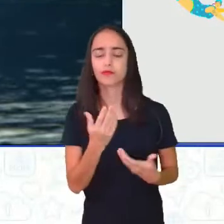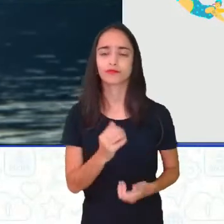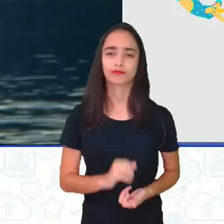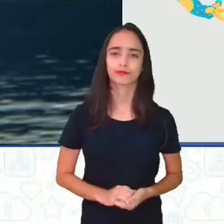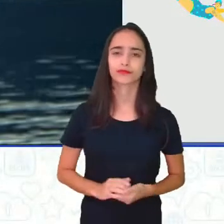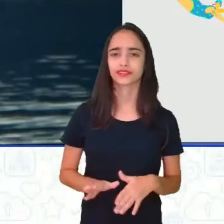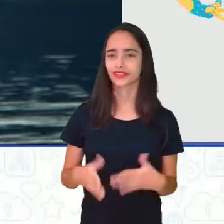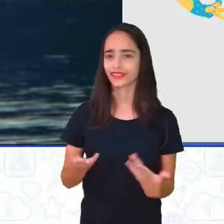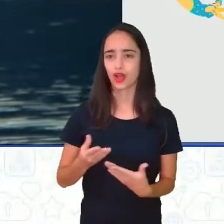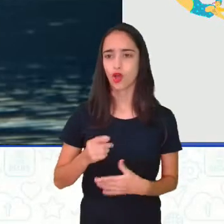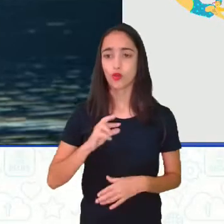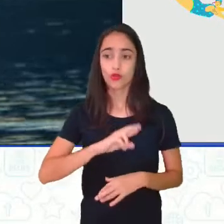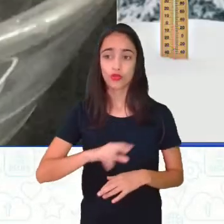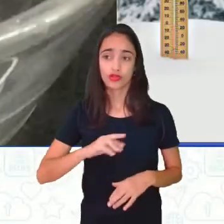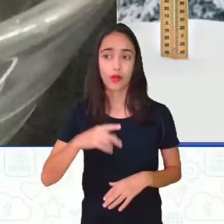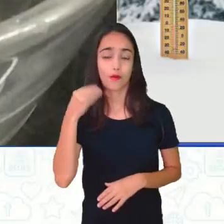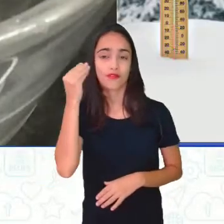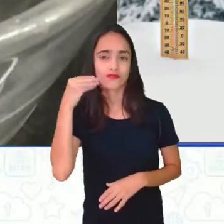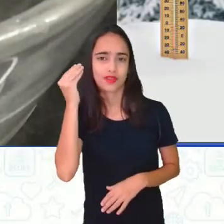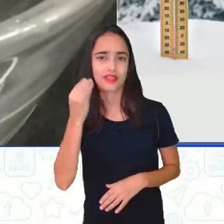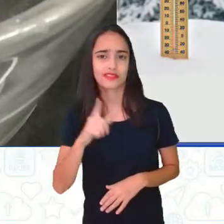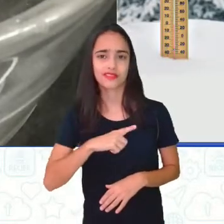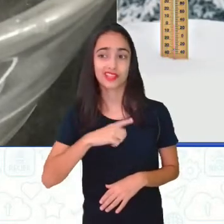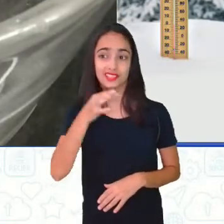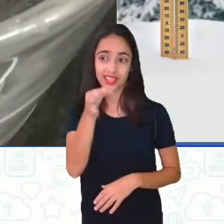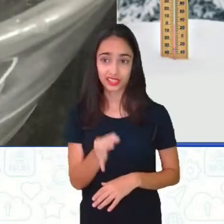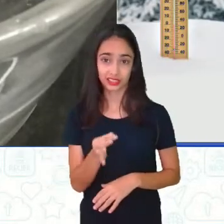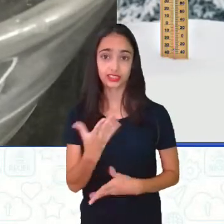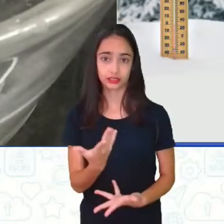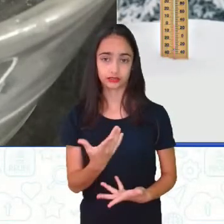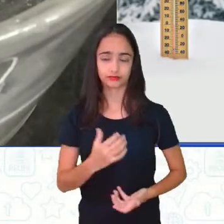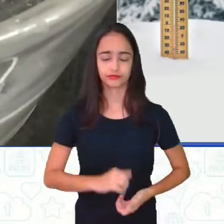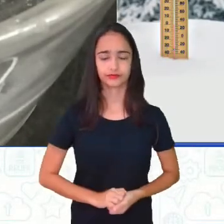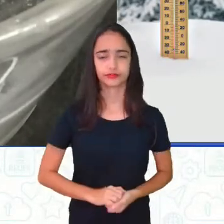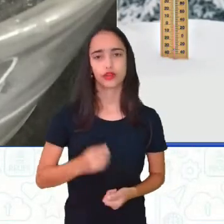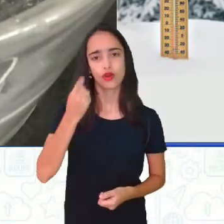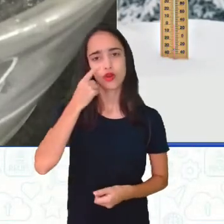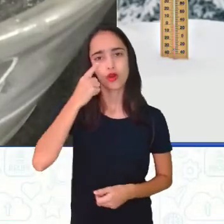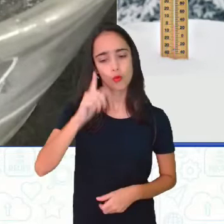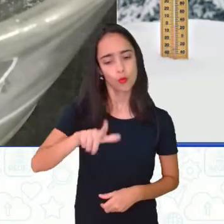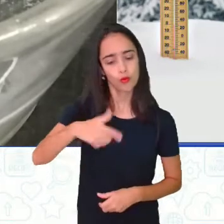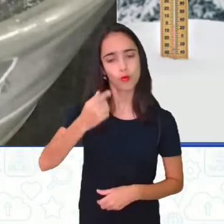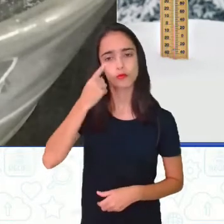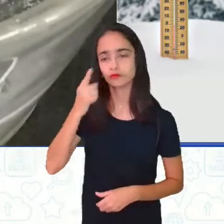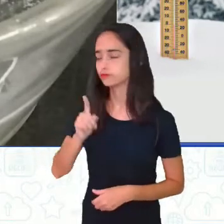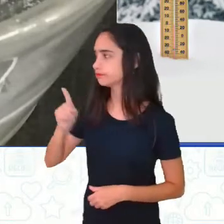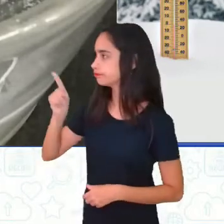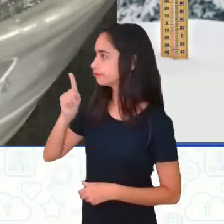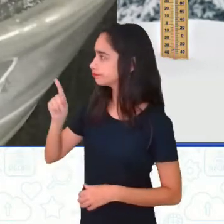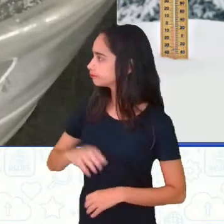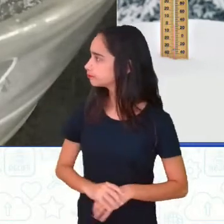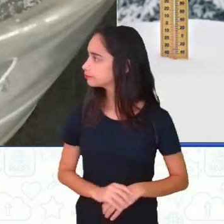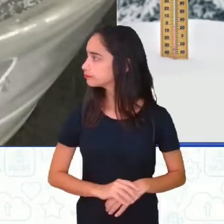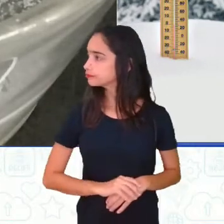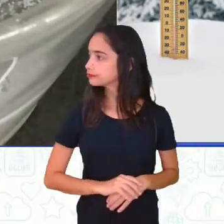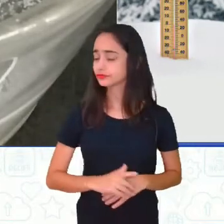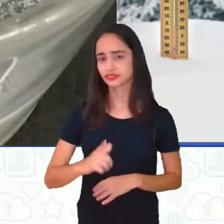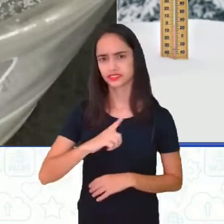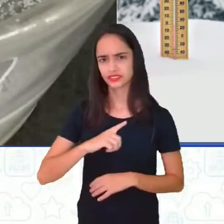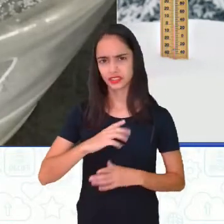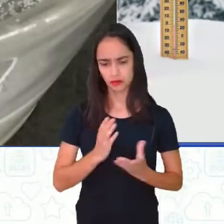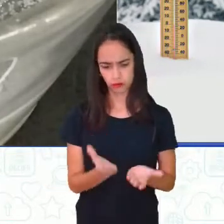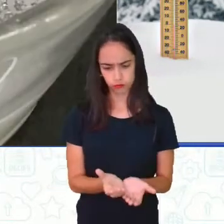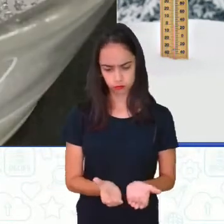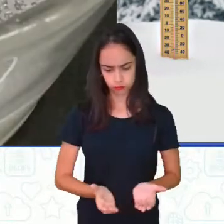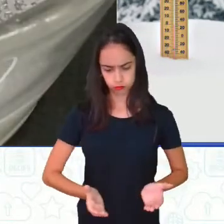trabalha na escola. Qual outro? Olha só, gente. Aí tem uma bacia de gelo que tá